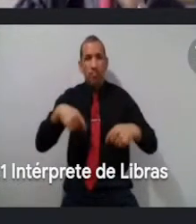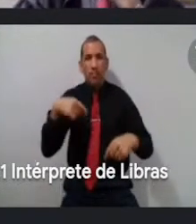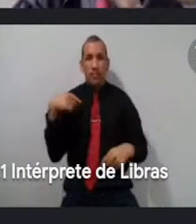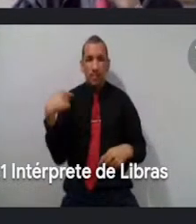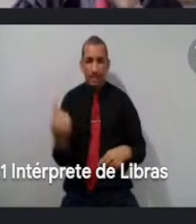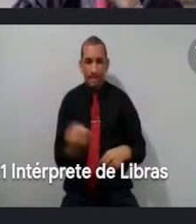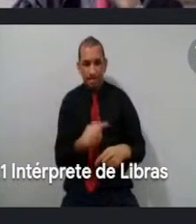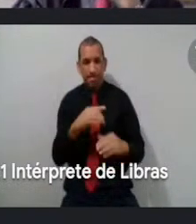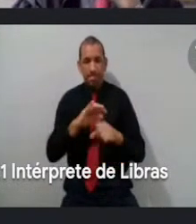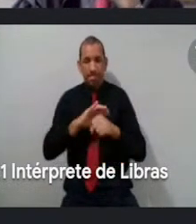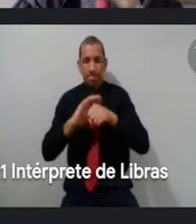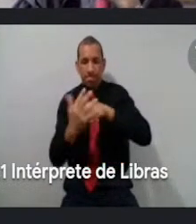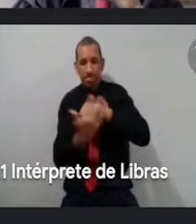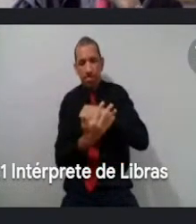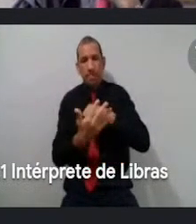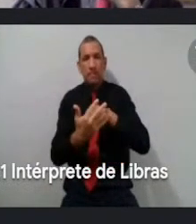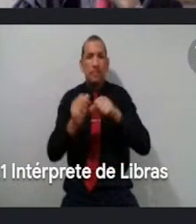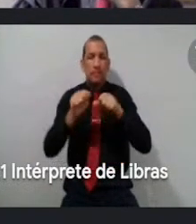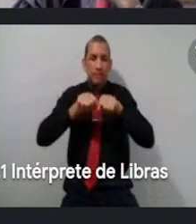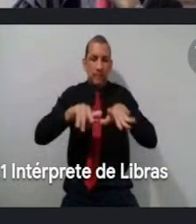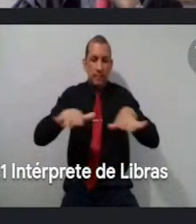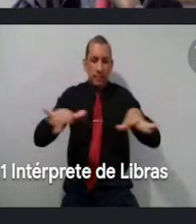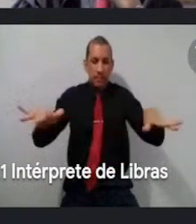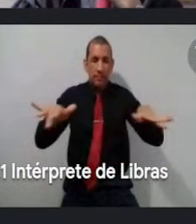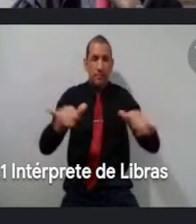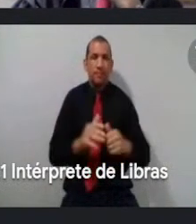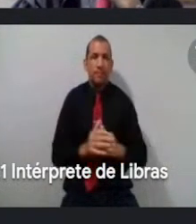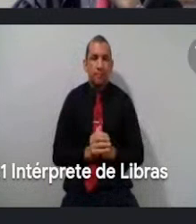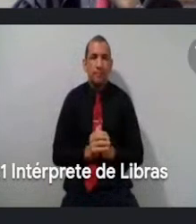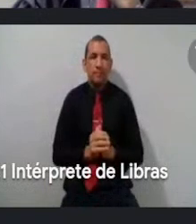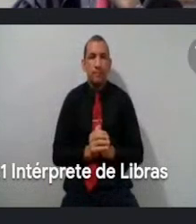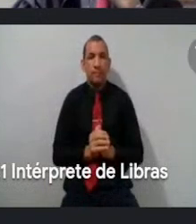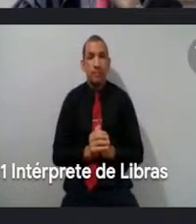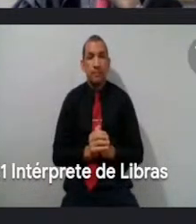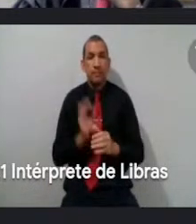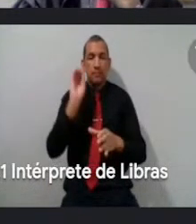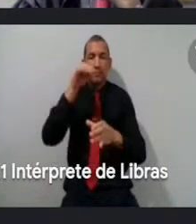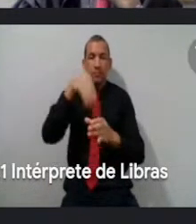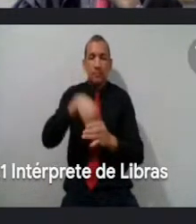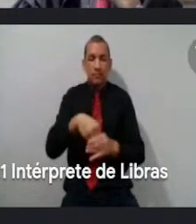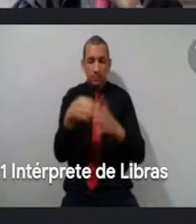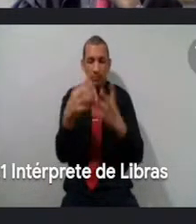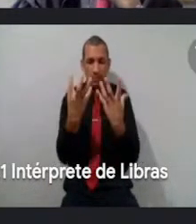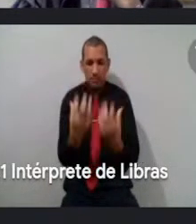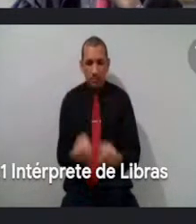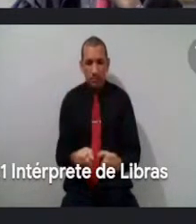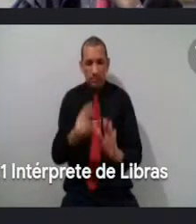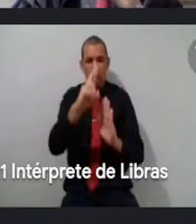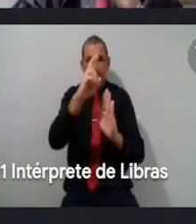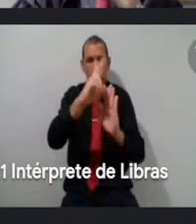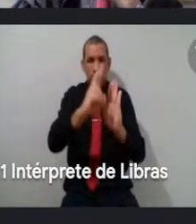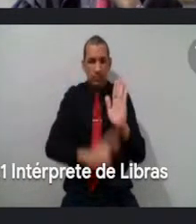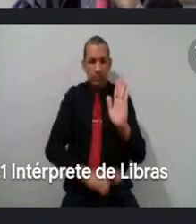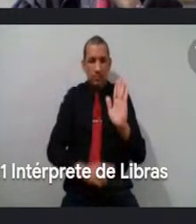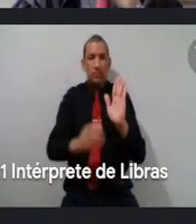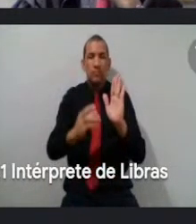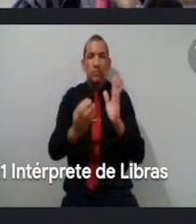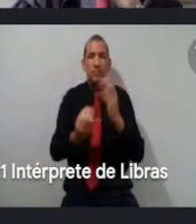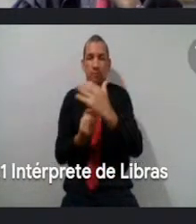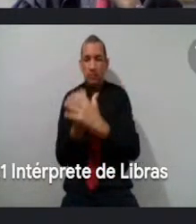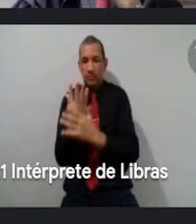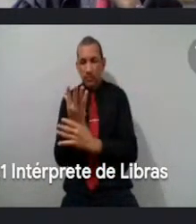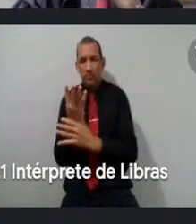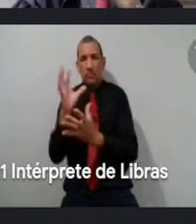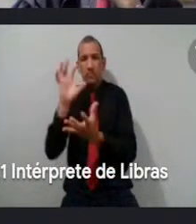razão da anemia do convívio o covid-19 estou voltando pela aprovação da resolução que institui a central de